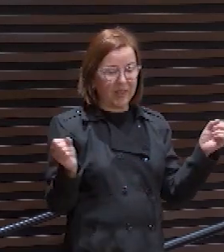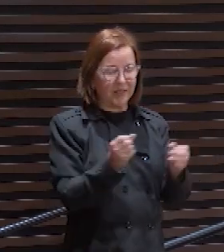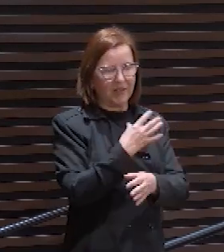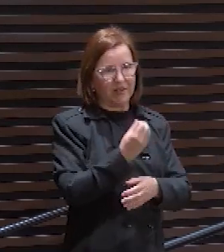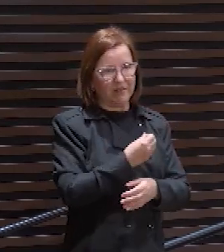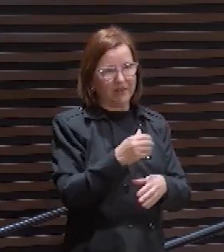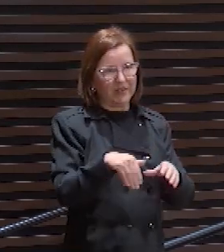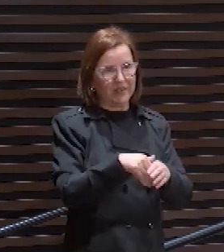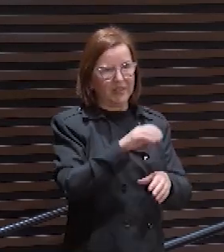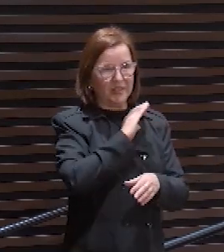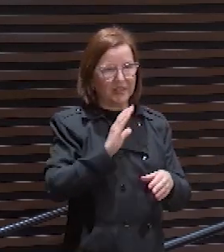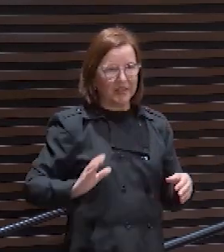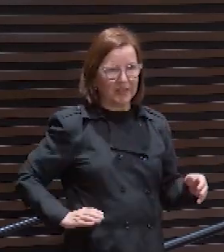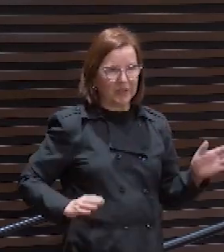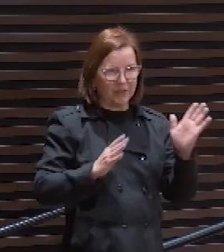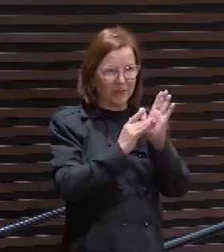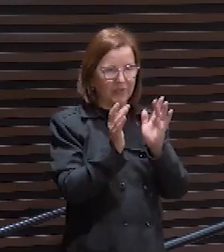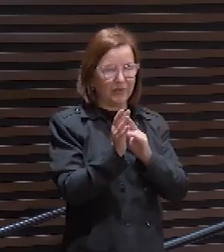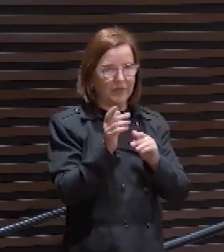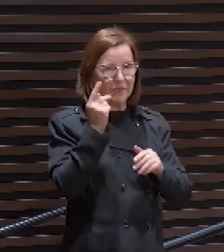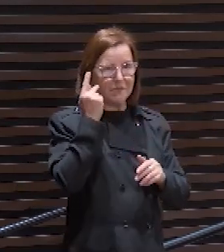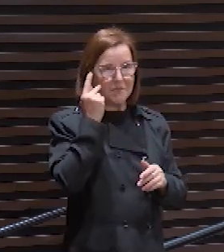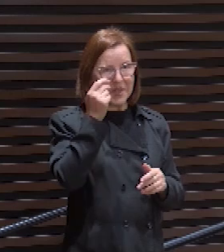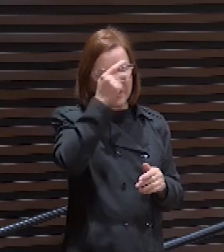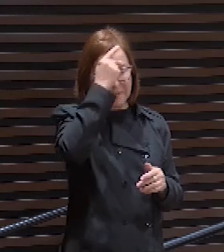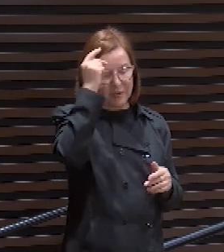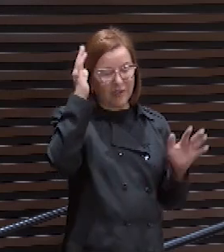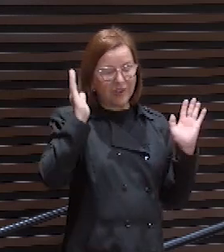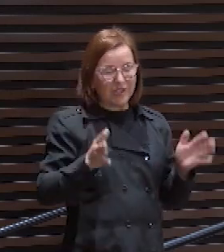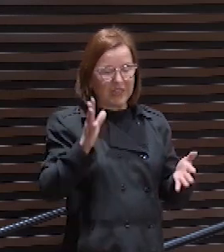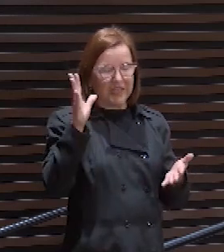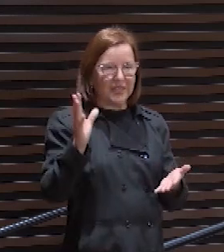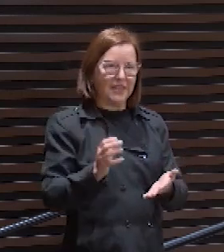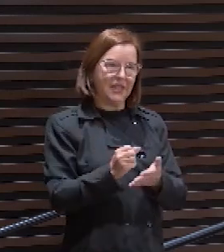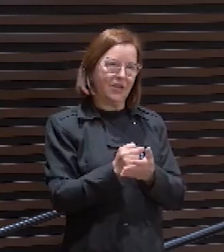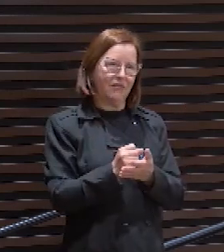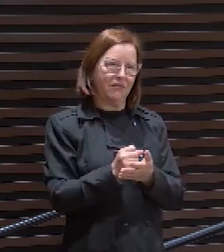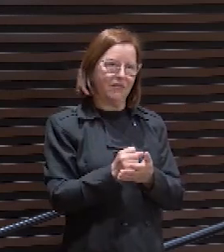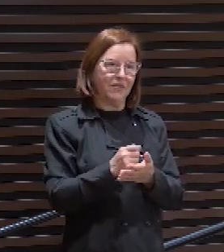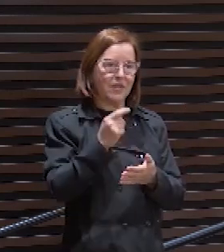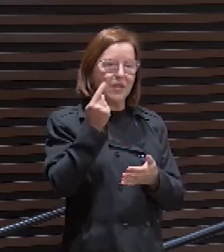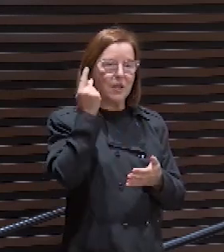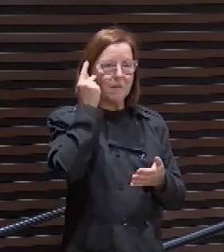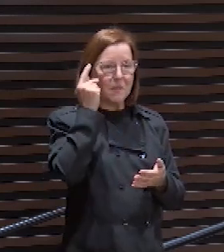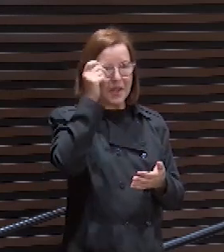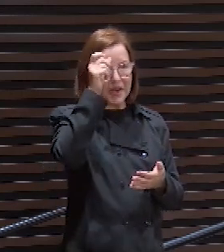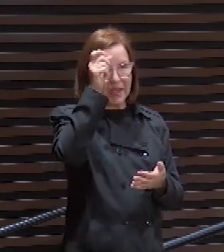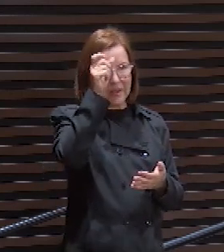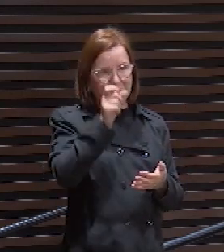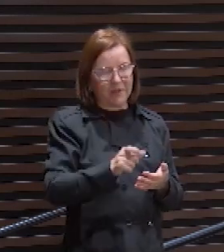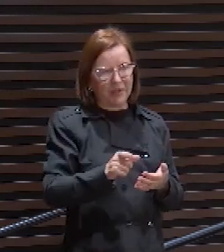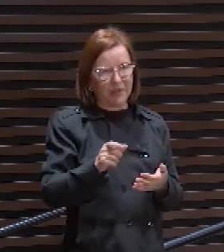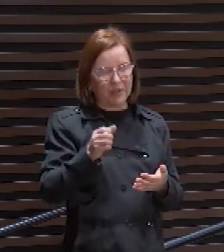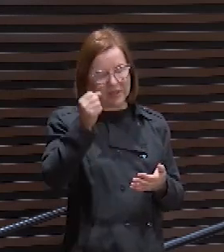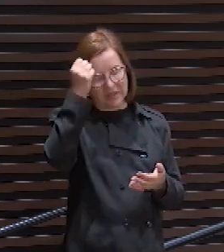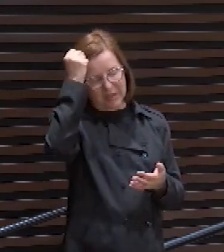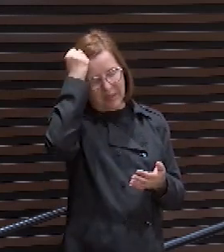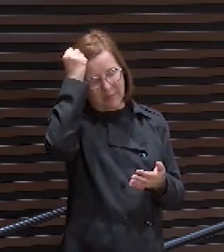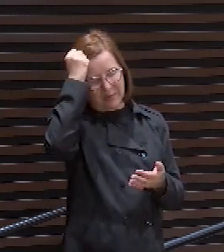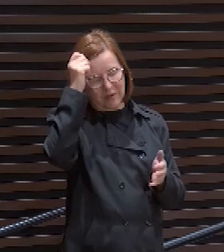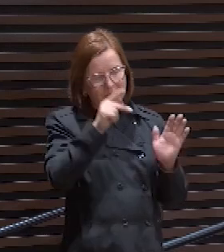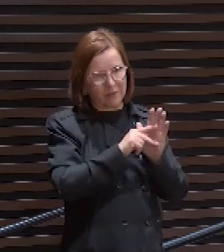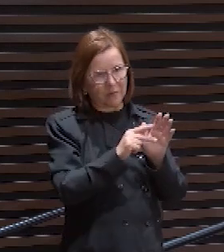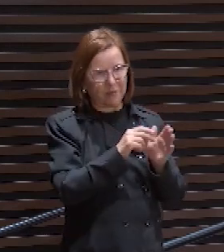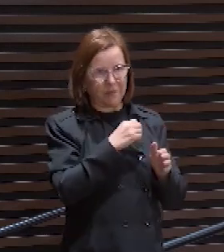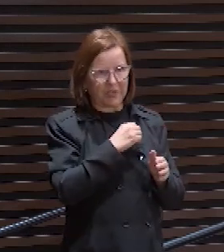Jesus. Para aquele que foi salvo por Ele. Para aquele que se arrependeu e creu dos seus pecados, e agora faz parte da realidade do